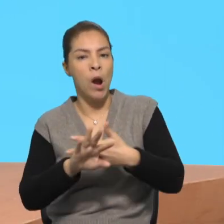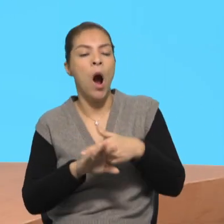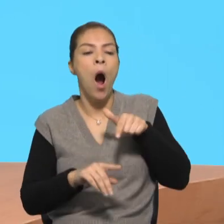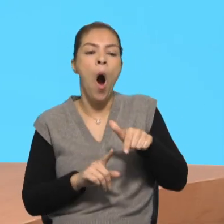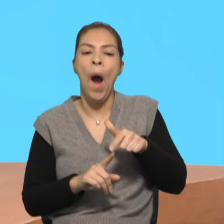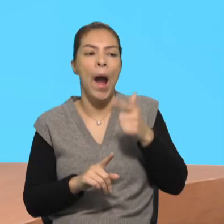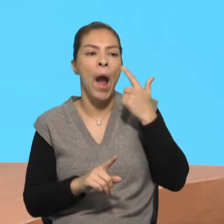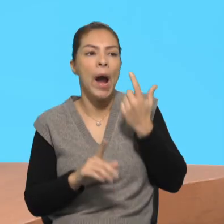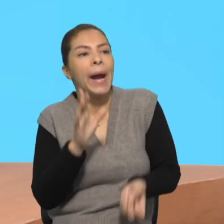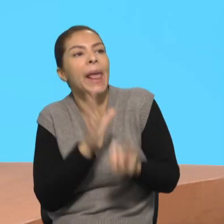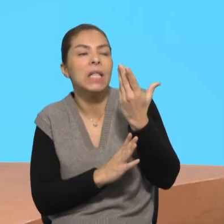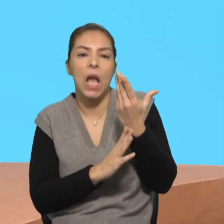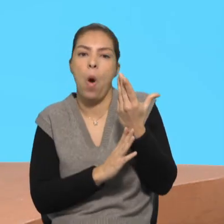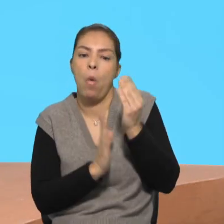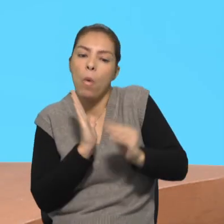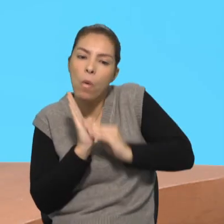criada, é